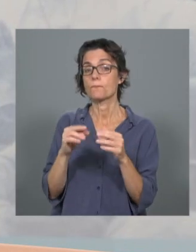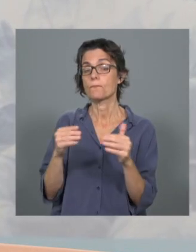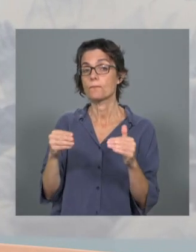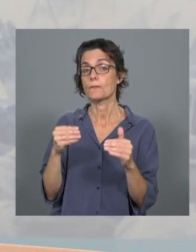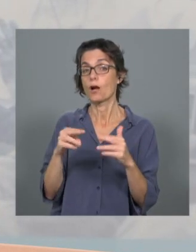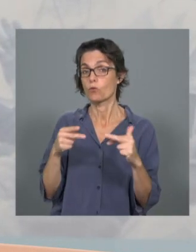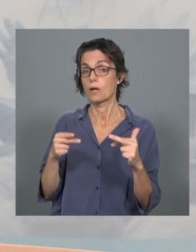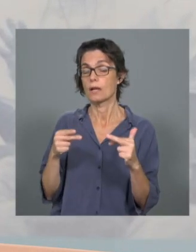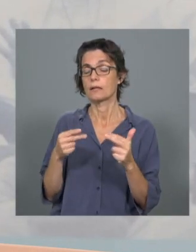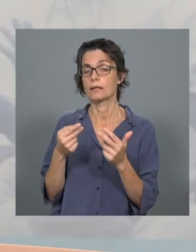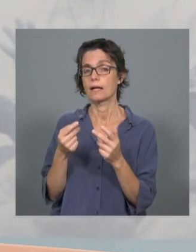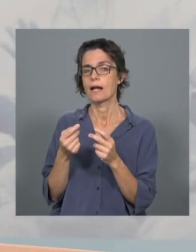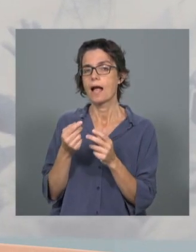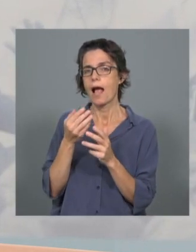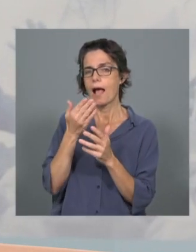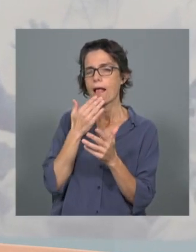que elegemos.